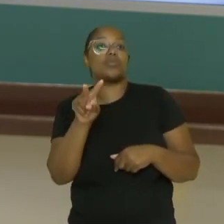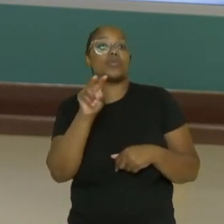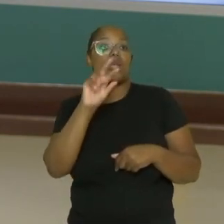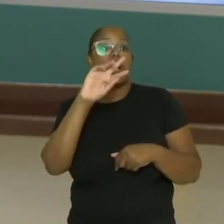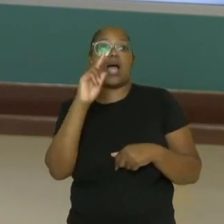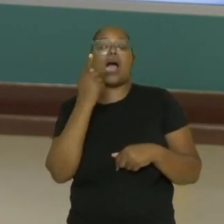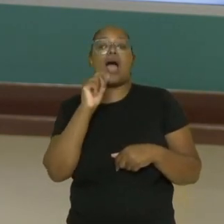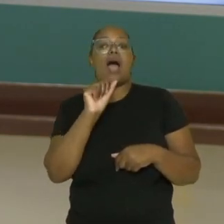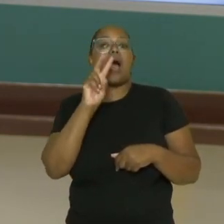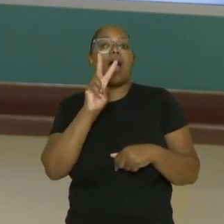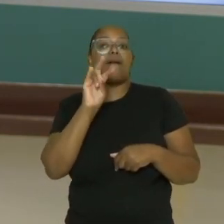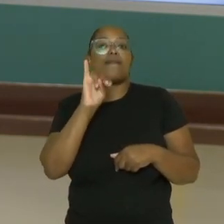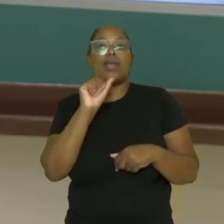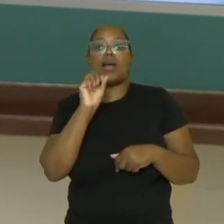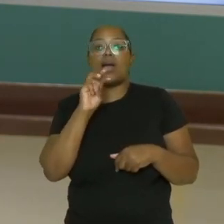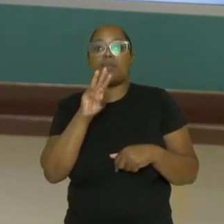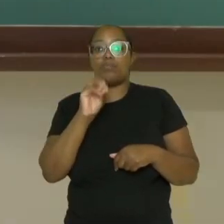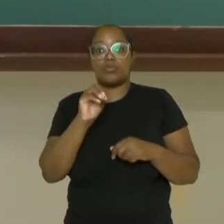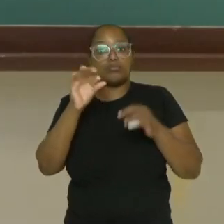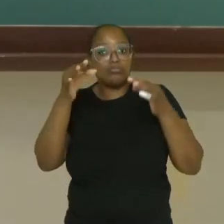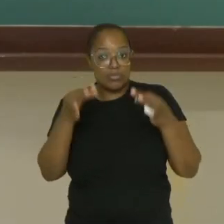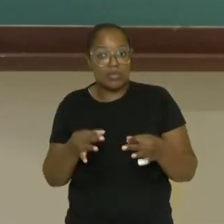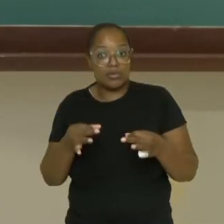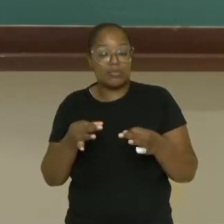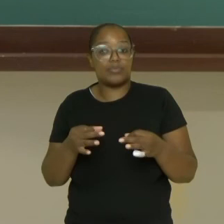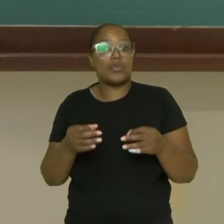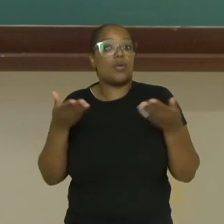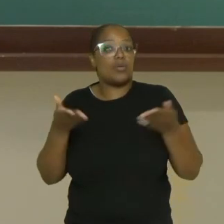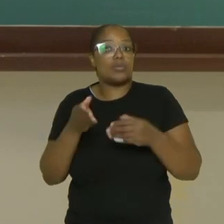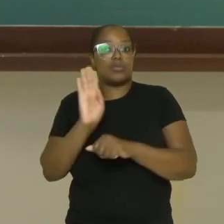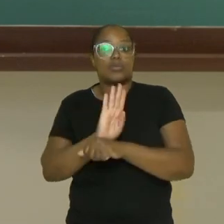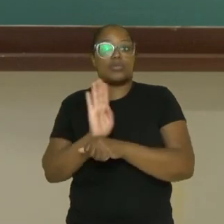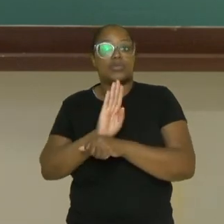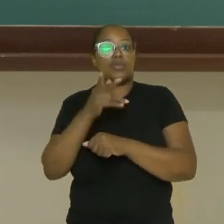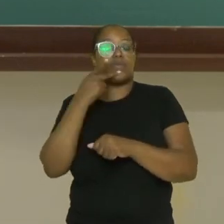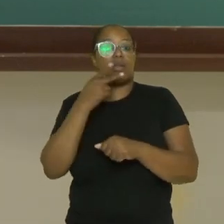ele fica subentendido, perfeito? Então